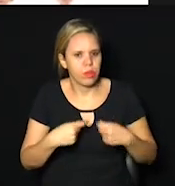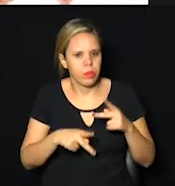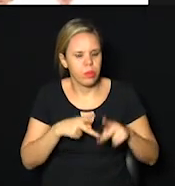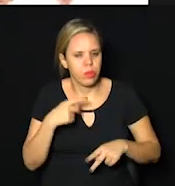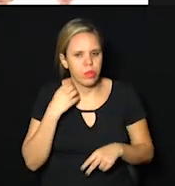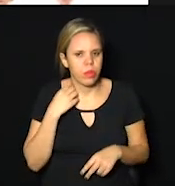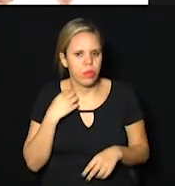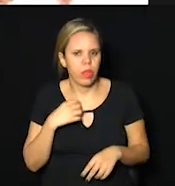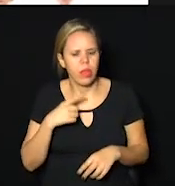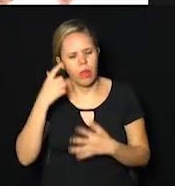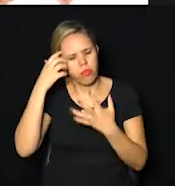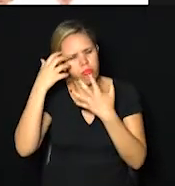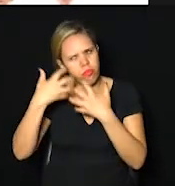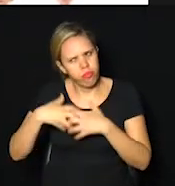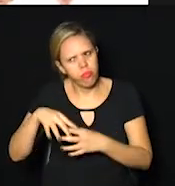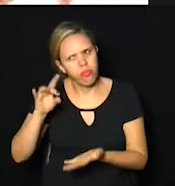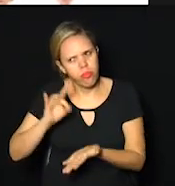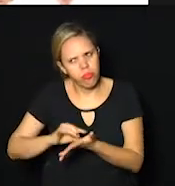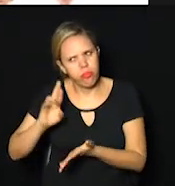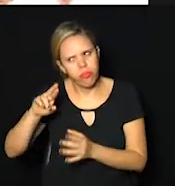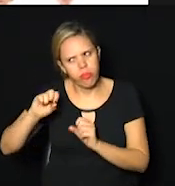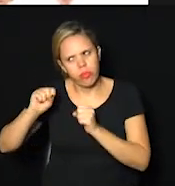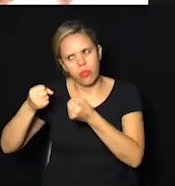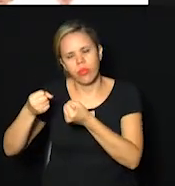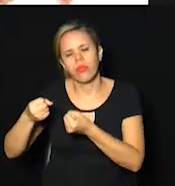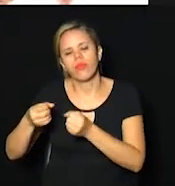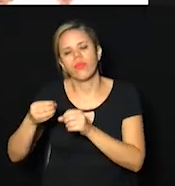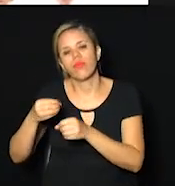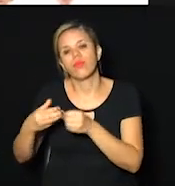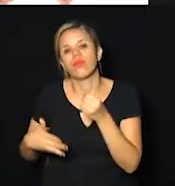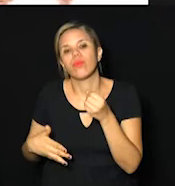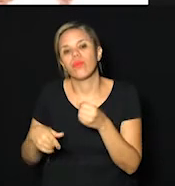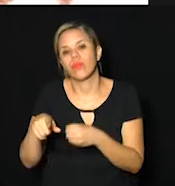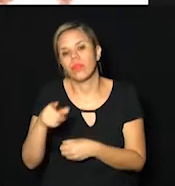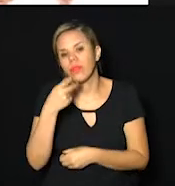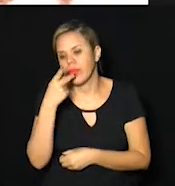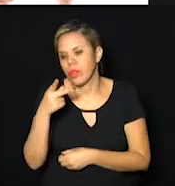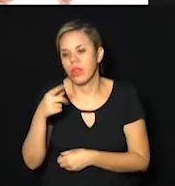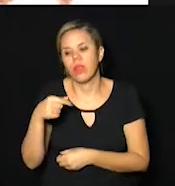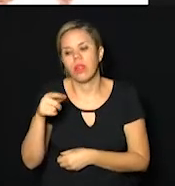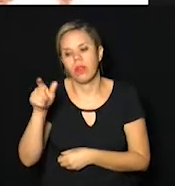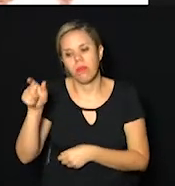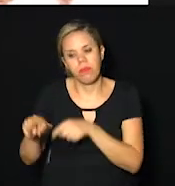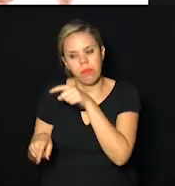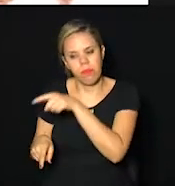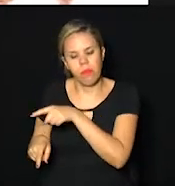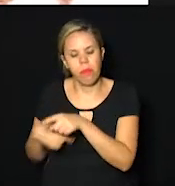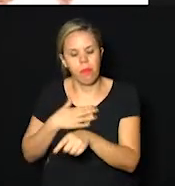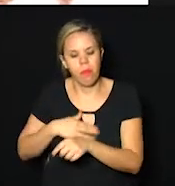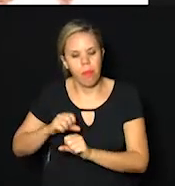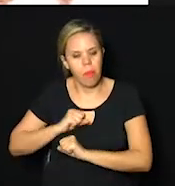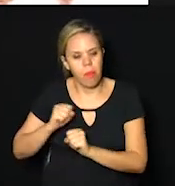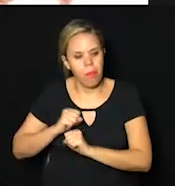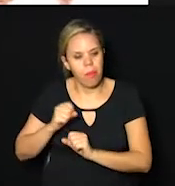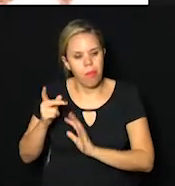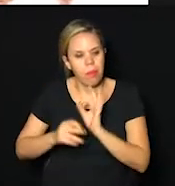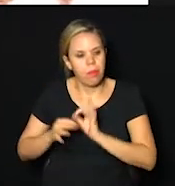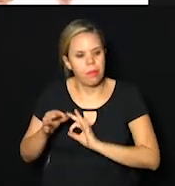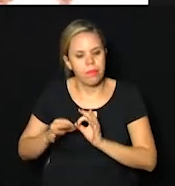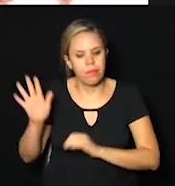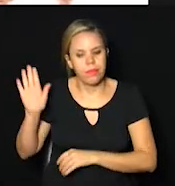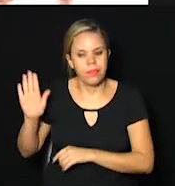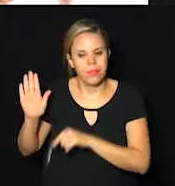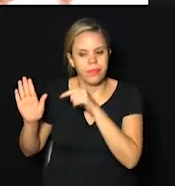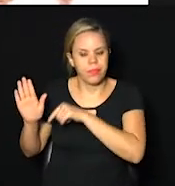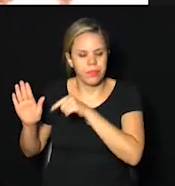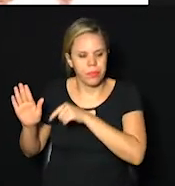certa racionalidade para defendê-lo, né? Por mais que você diga assim, tal pessoa é apaixonada por um determinado candidato,